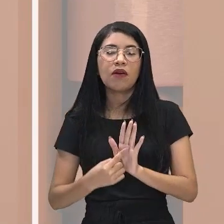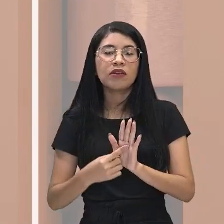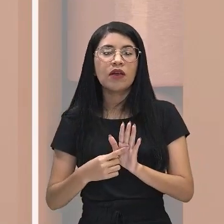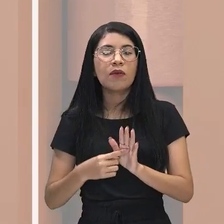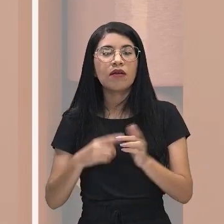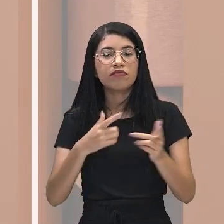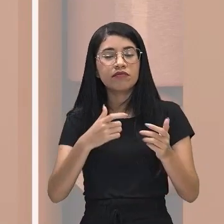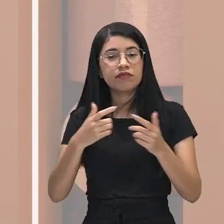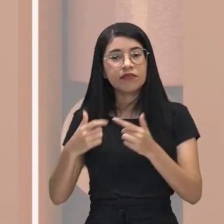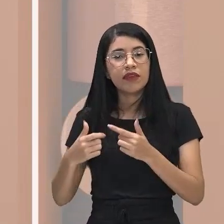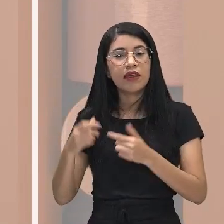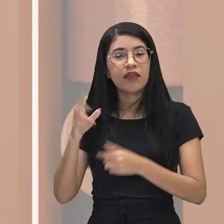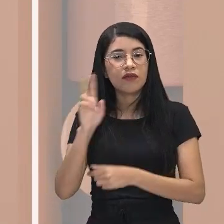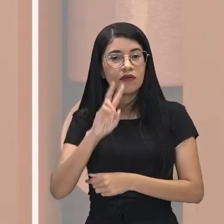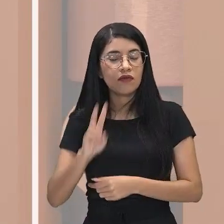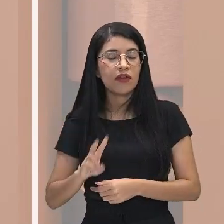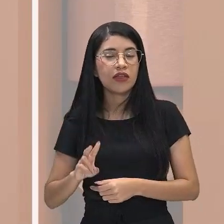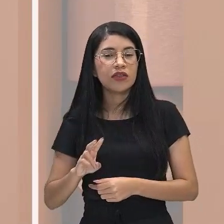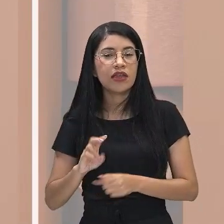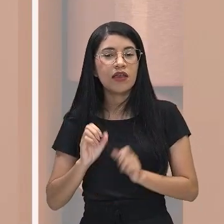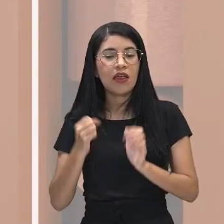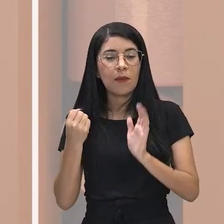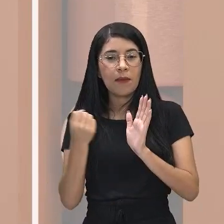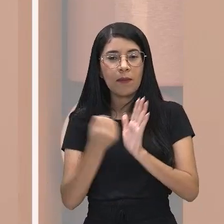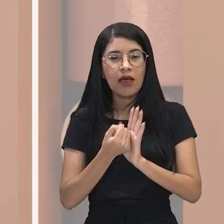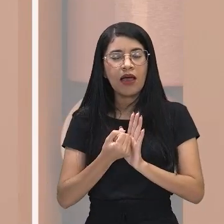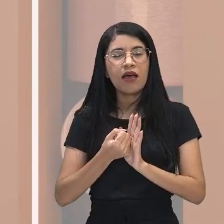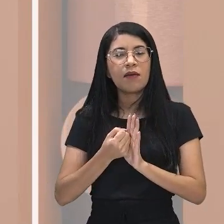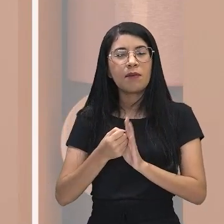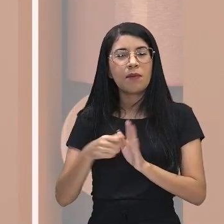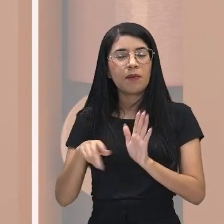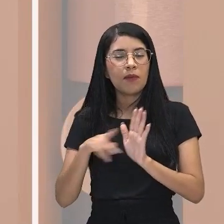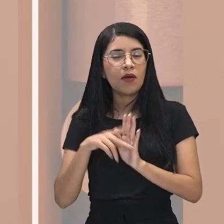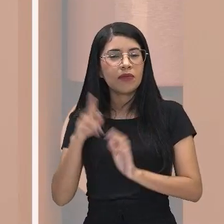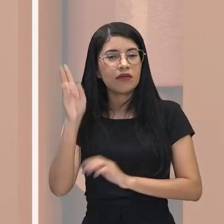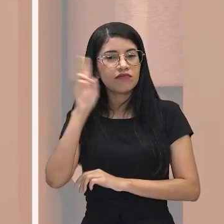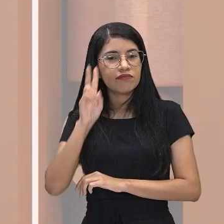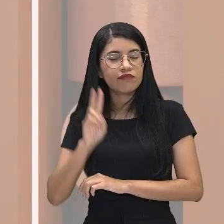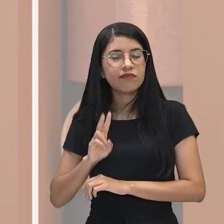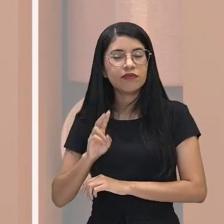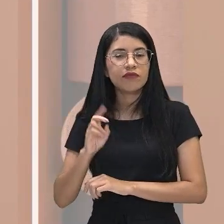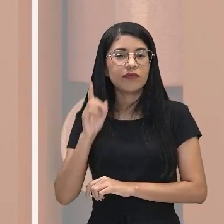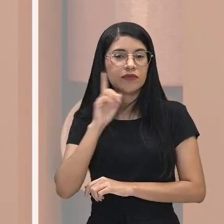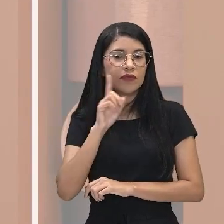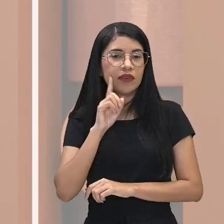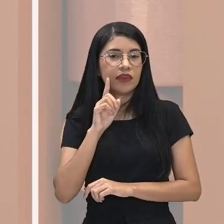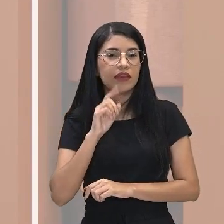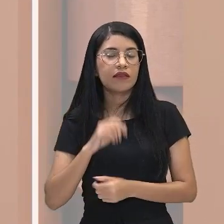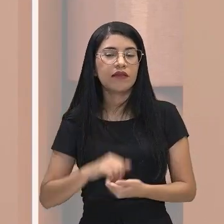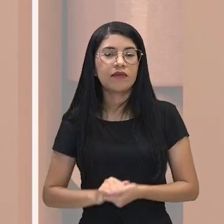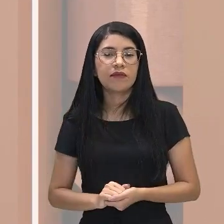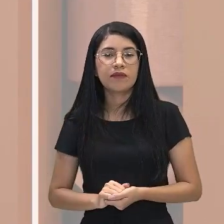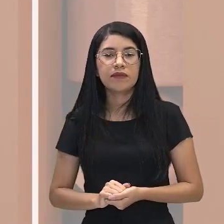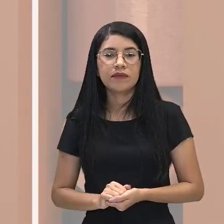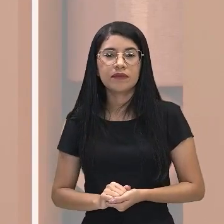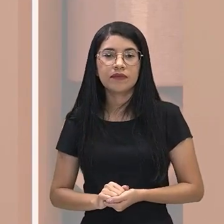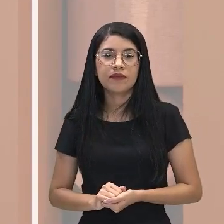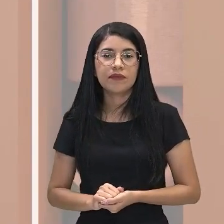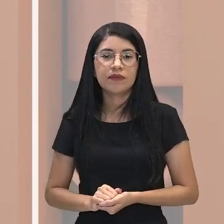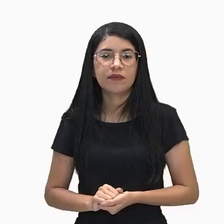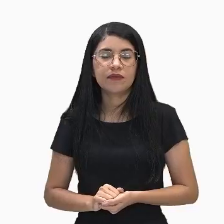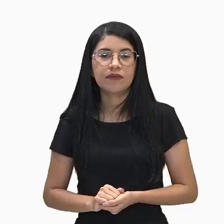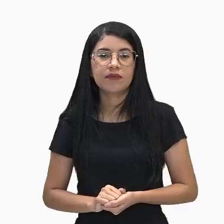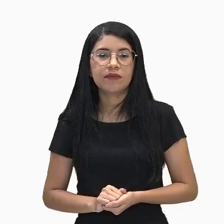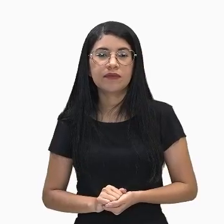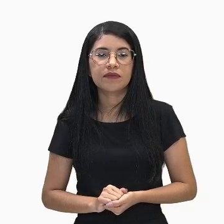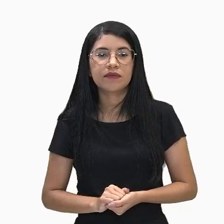como um episódio emblemático da história americana que marcou toda uma geração. Vamos adiante com o texto,